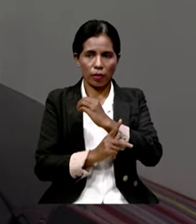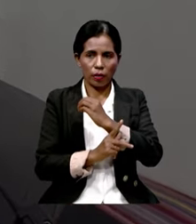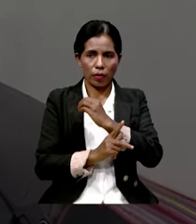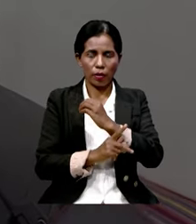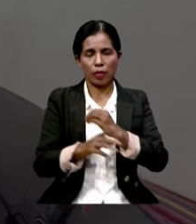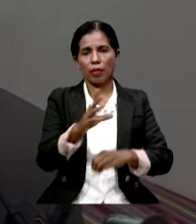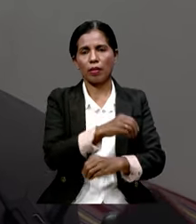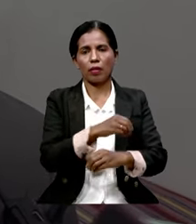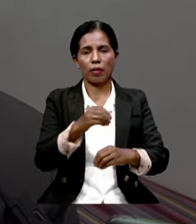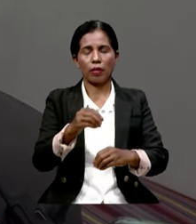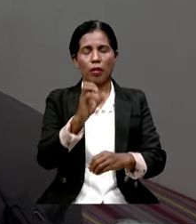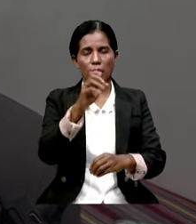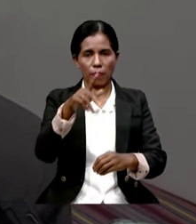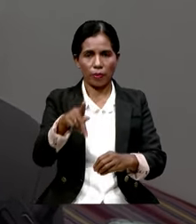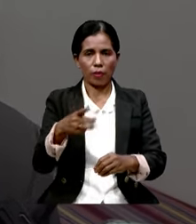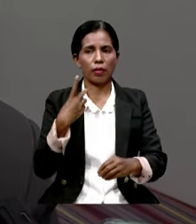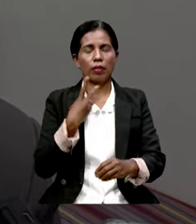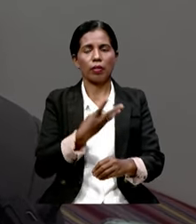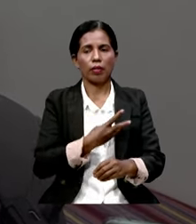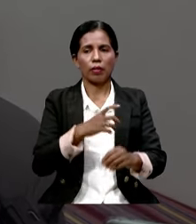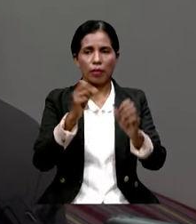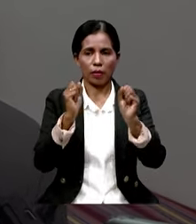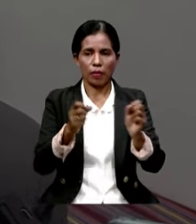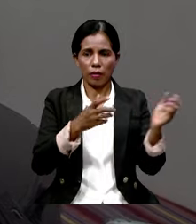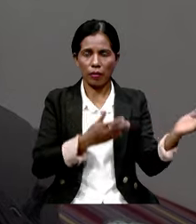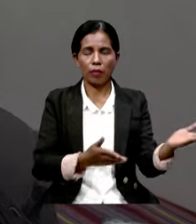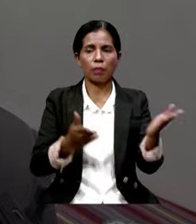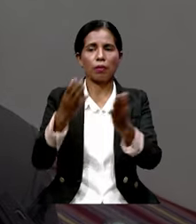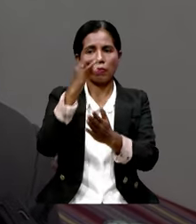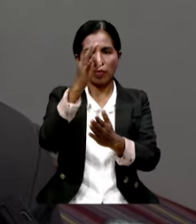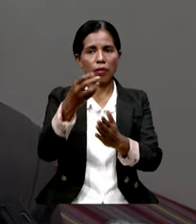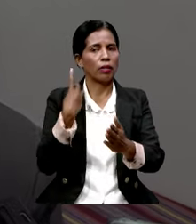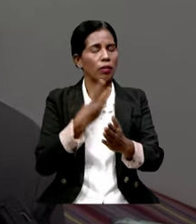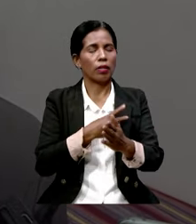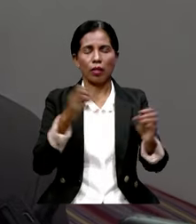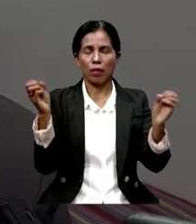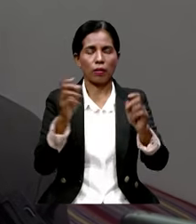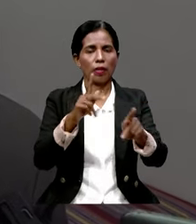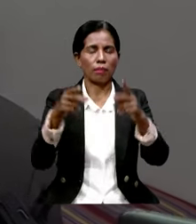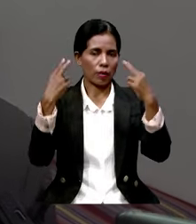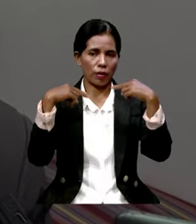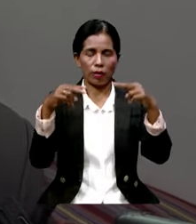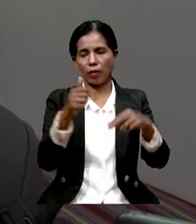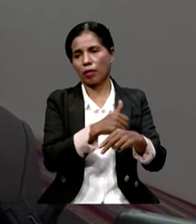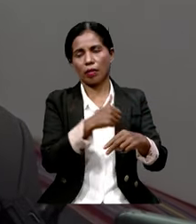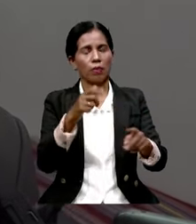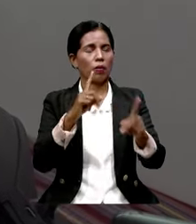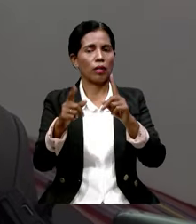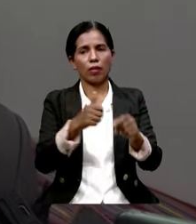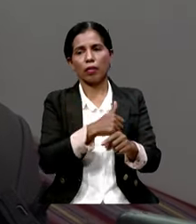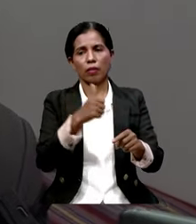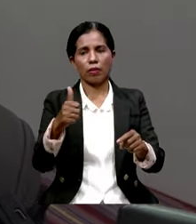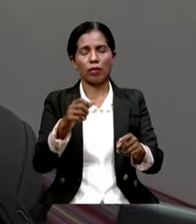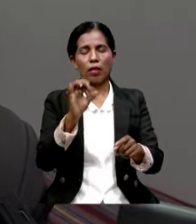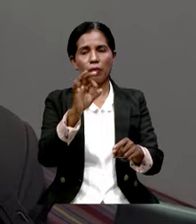ser ok. Makita foi loriba oin. Ita la rona ema canta, satan han sadal rumo